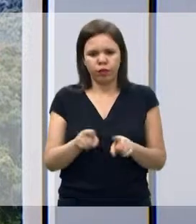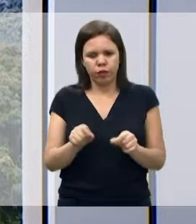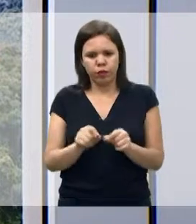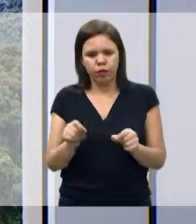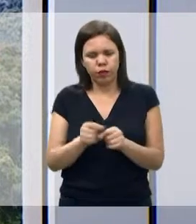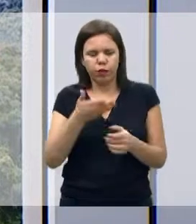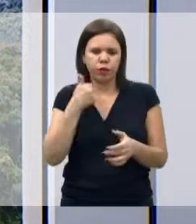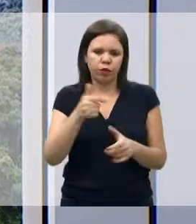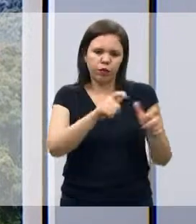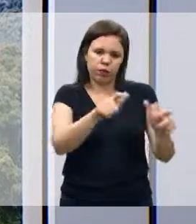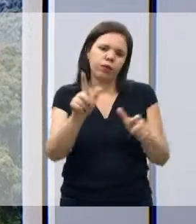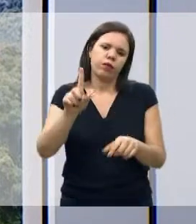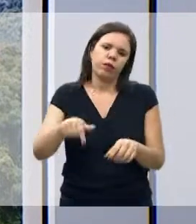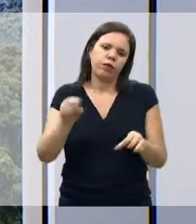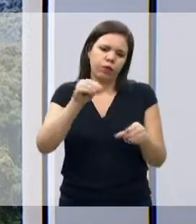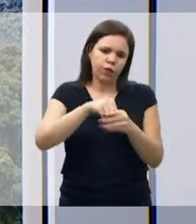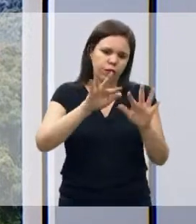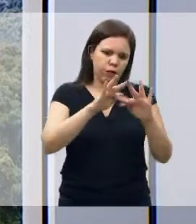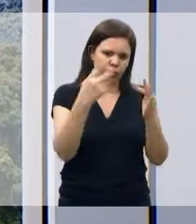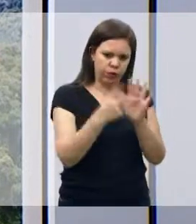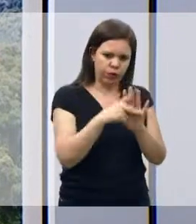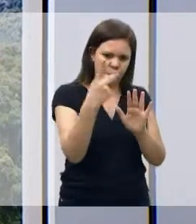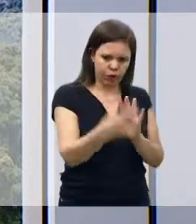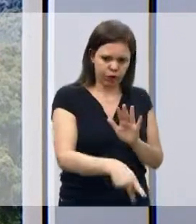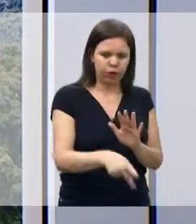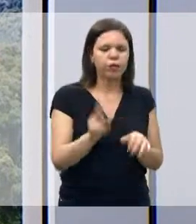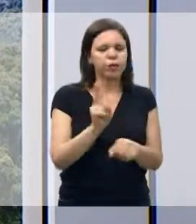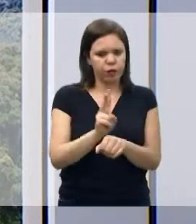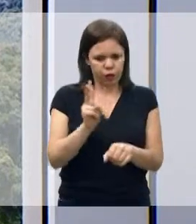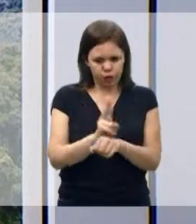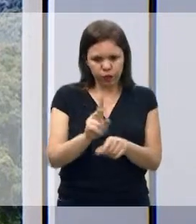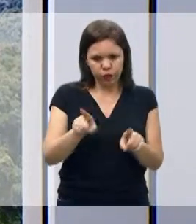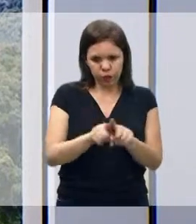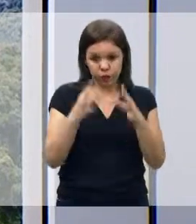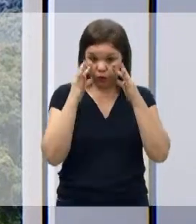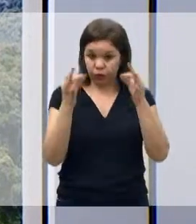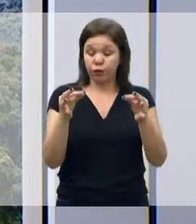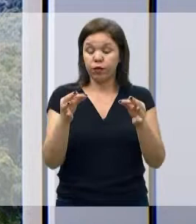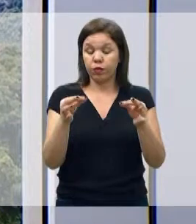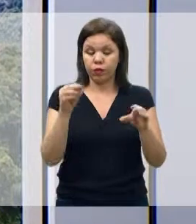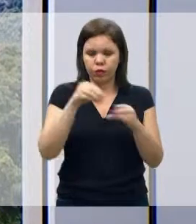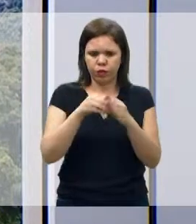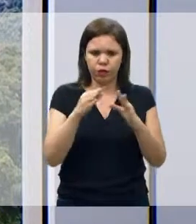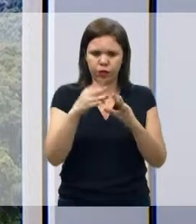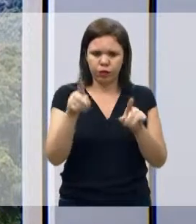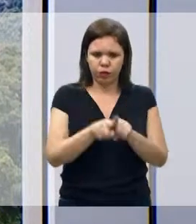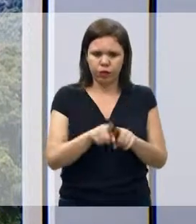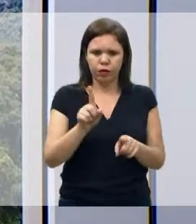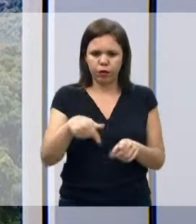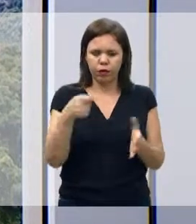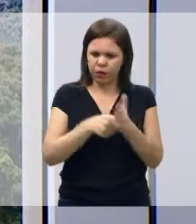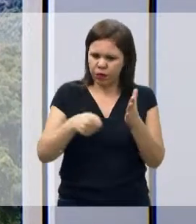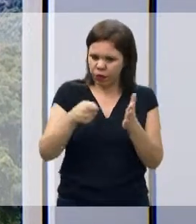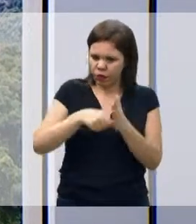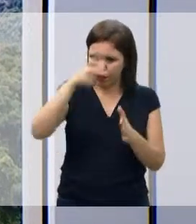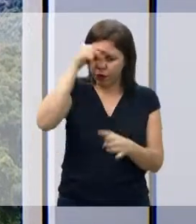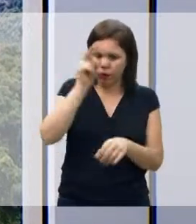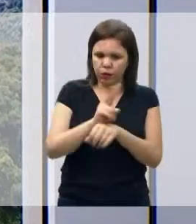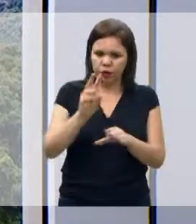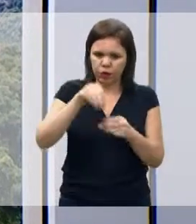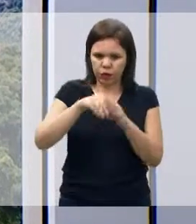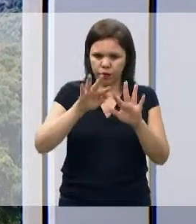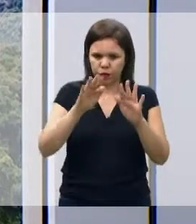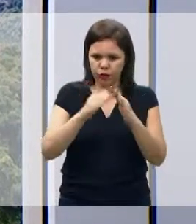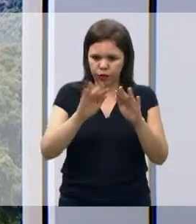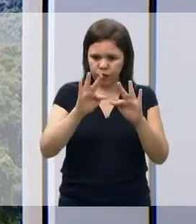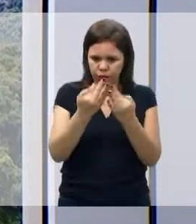que o melhor lugar é na sua casa, o cuidado deve ser prestado no domicílio. Então, políticas de cuidados no domicílio